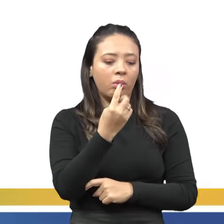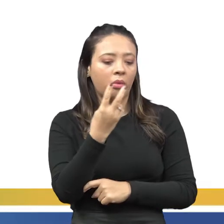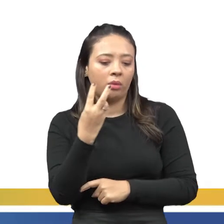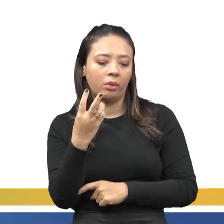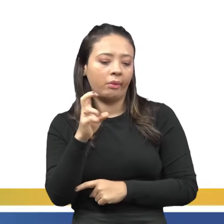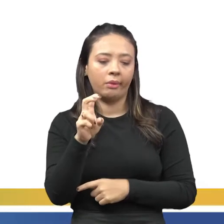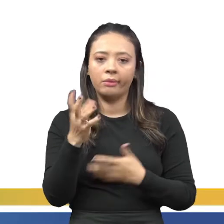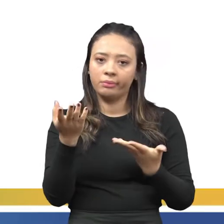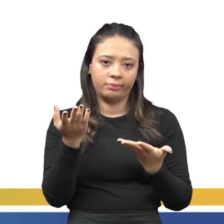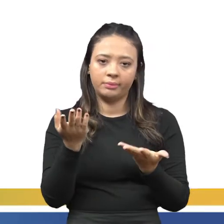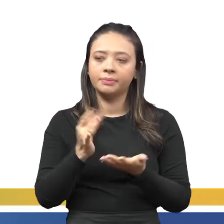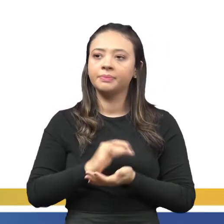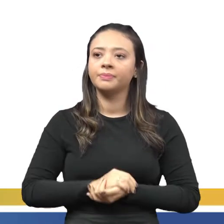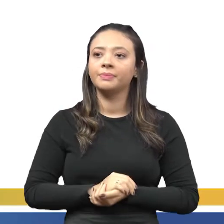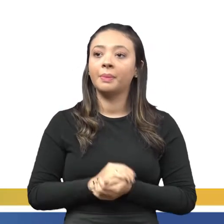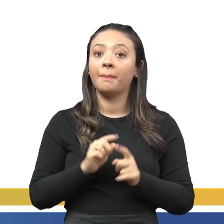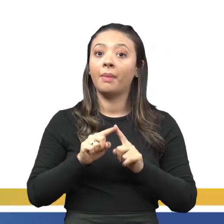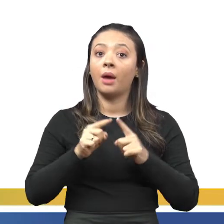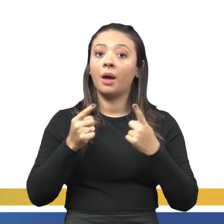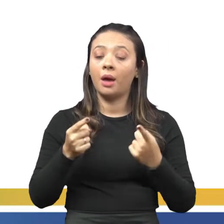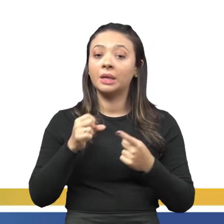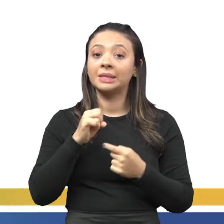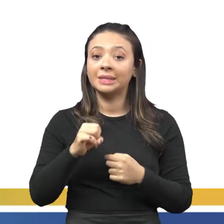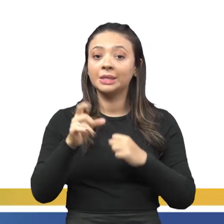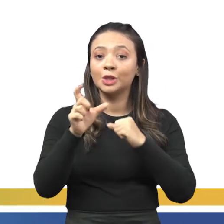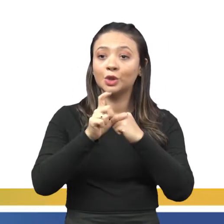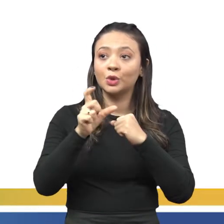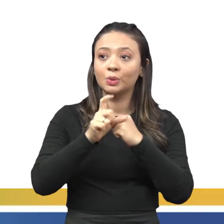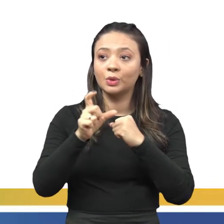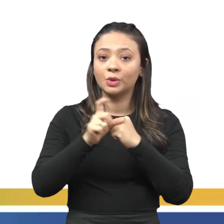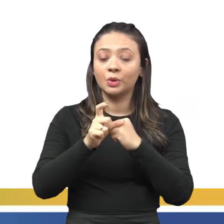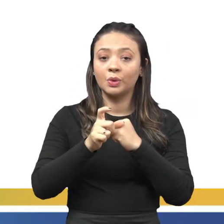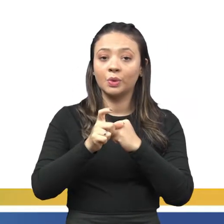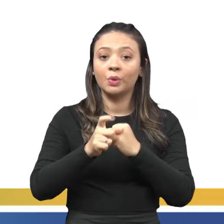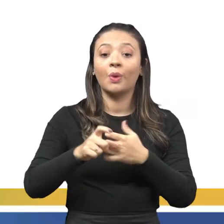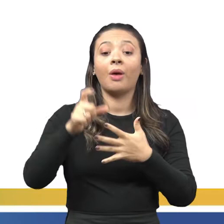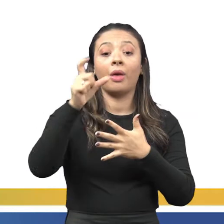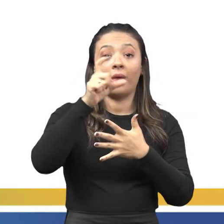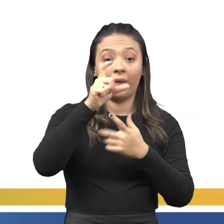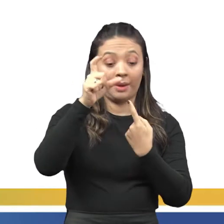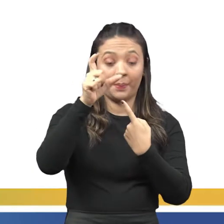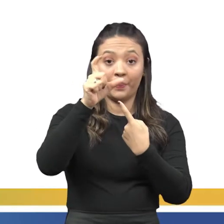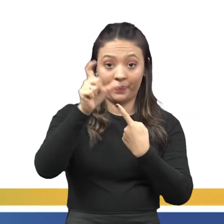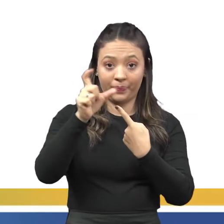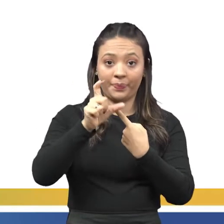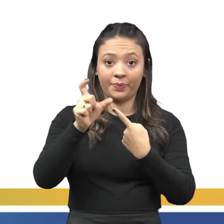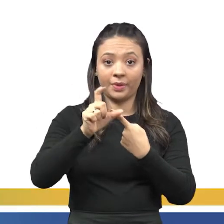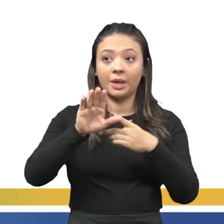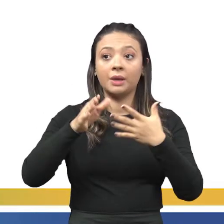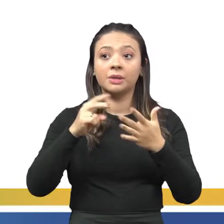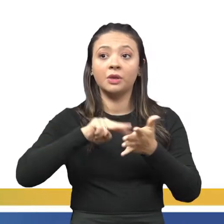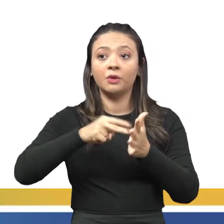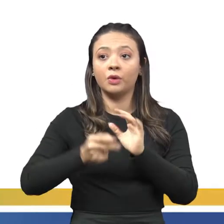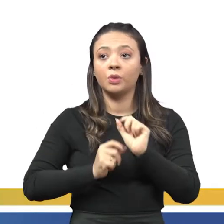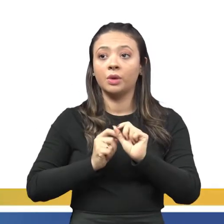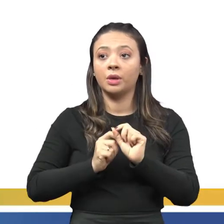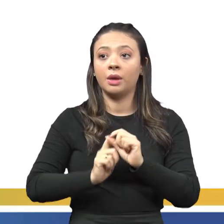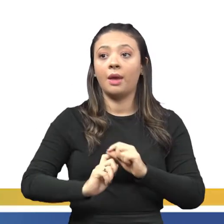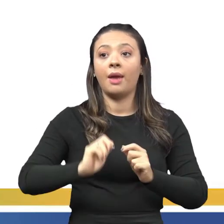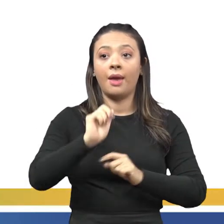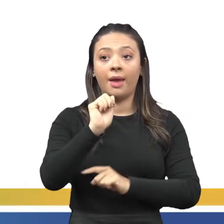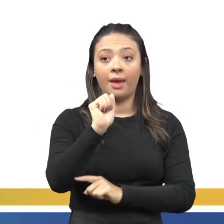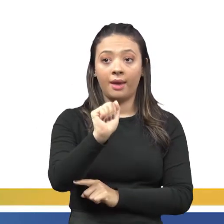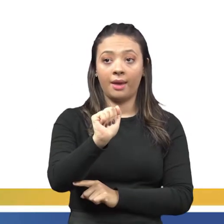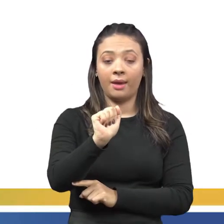3, 5. Porém, se esse substantivo for singular, vocês podem usar a ou